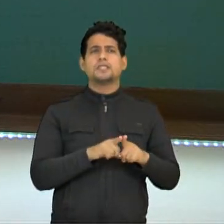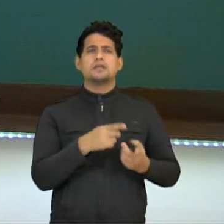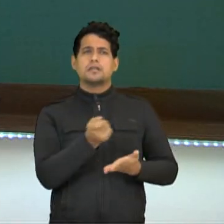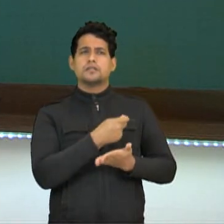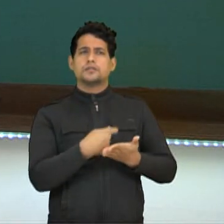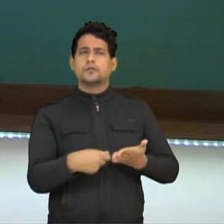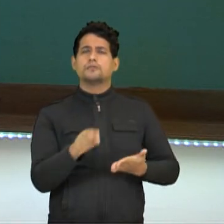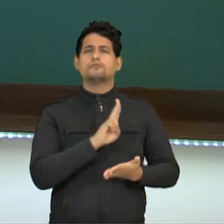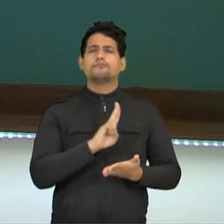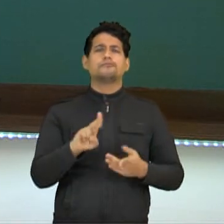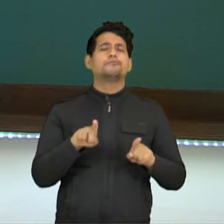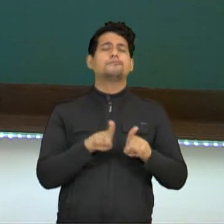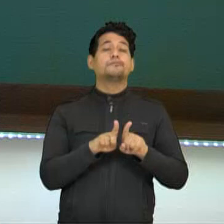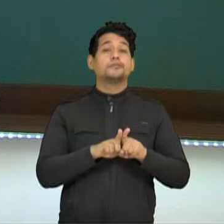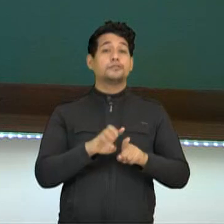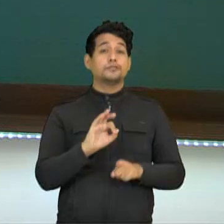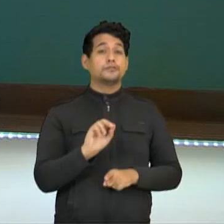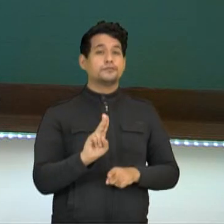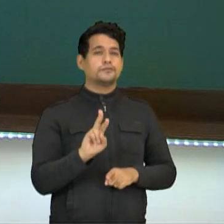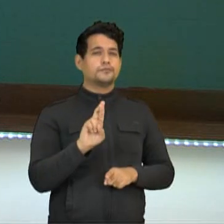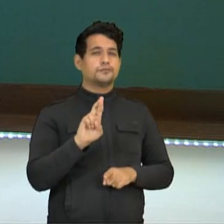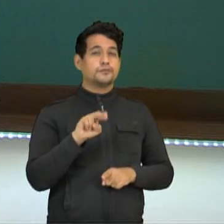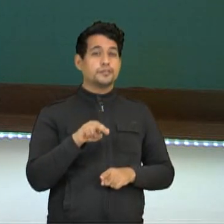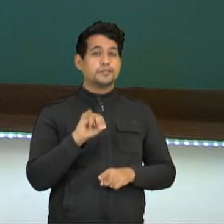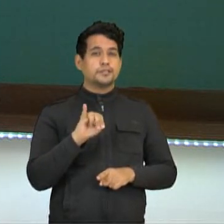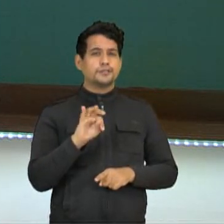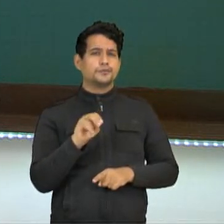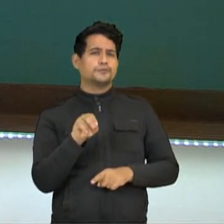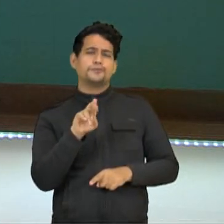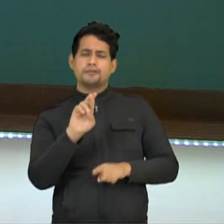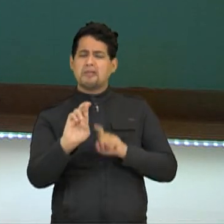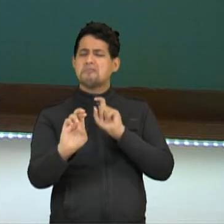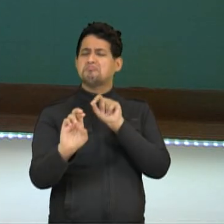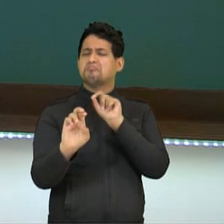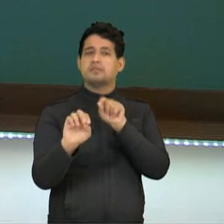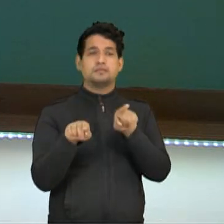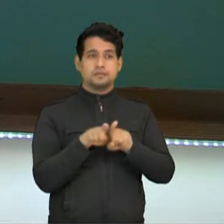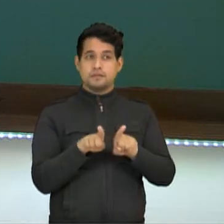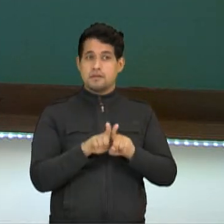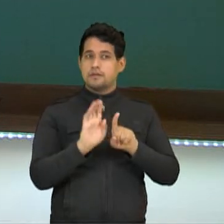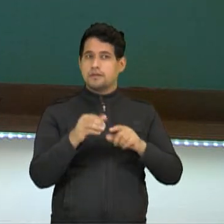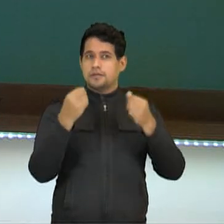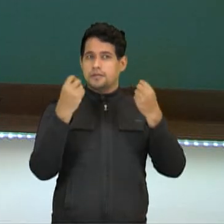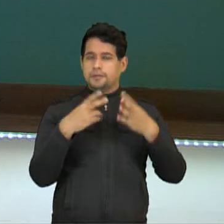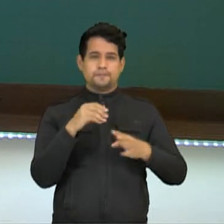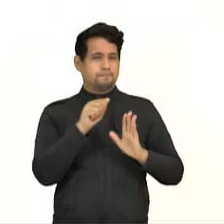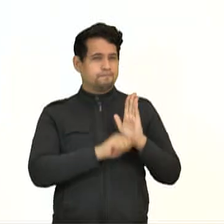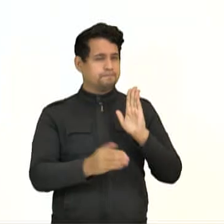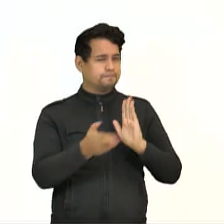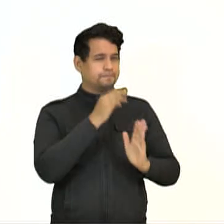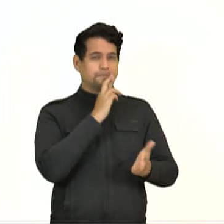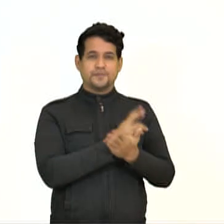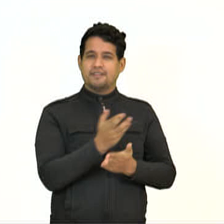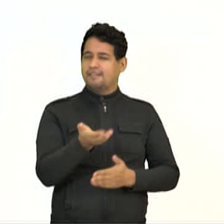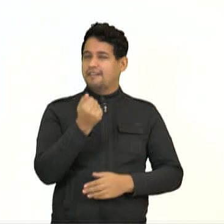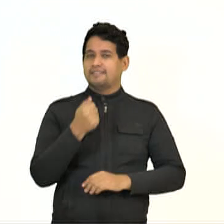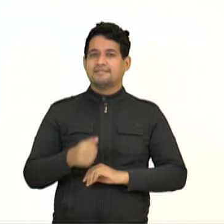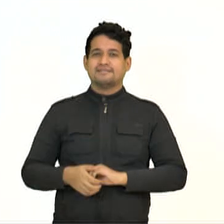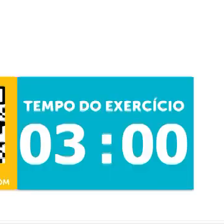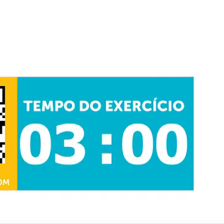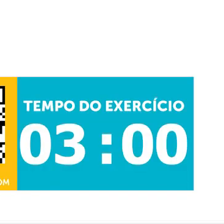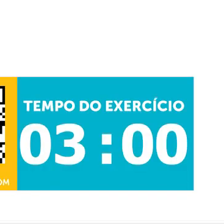of the furniture, palavra-chave, furniture, mentioned in the test. Vamos responder? Let's go!